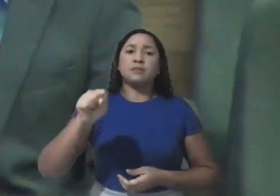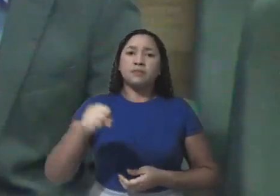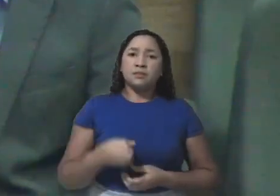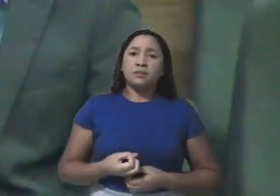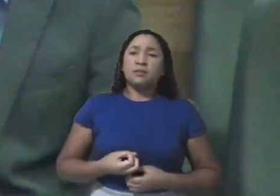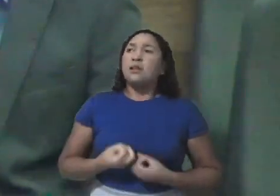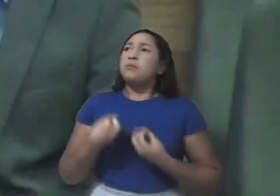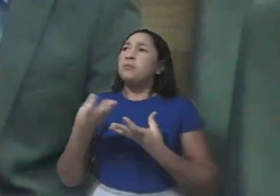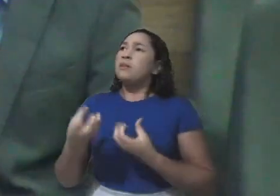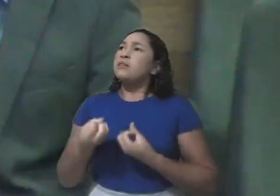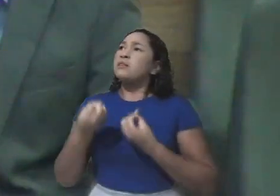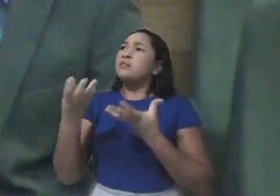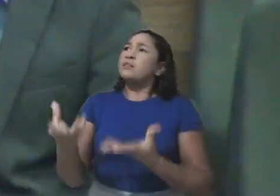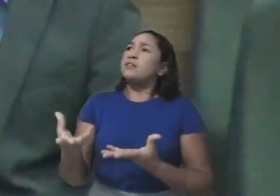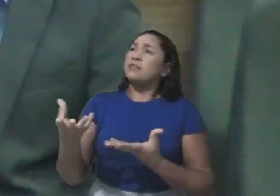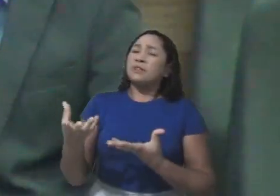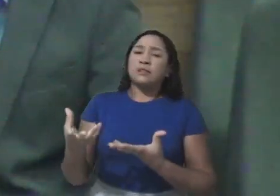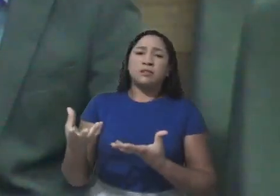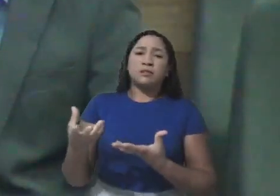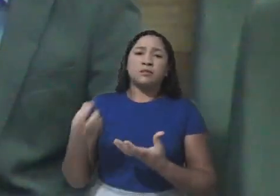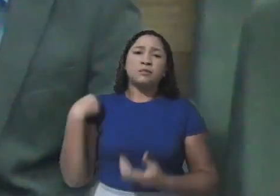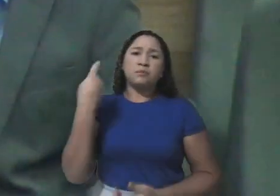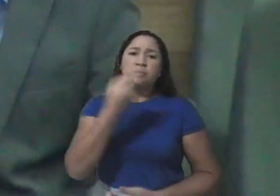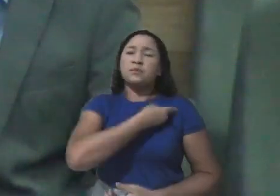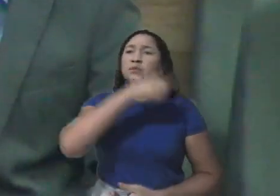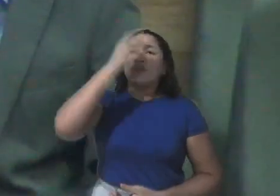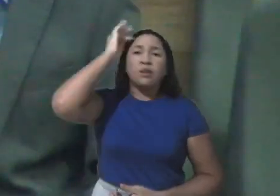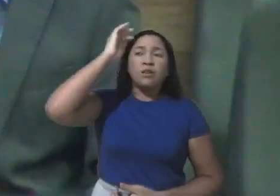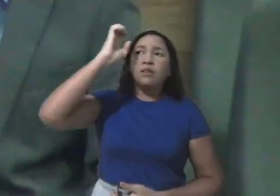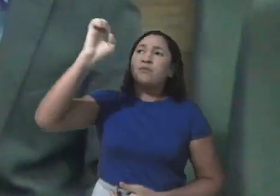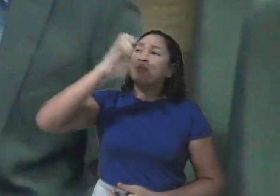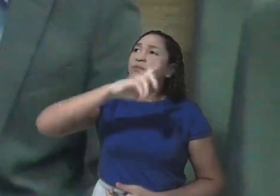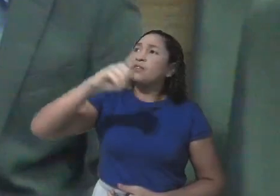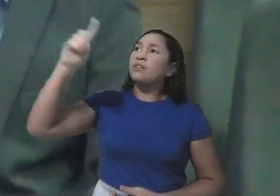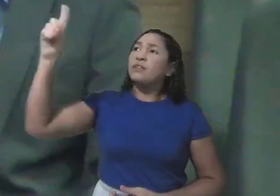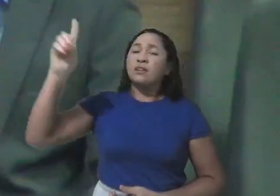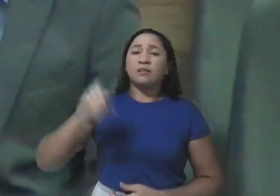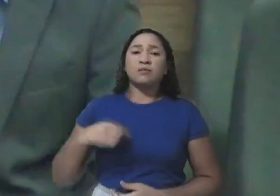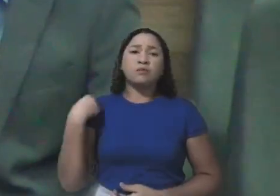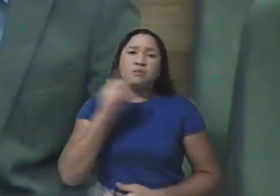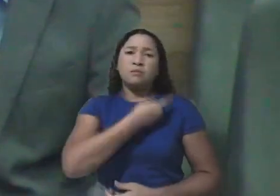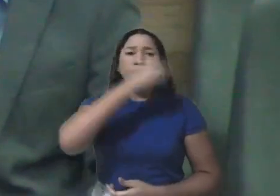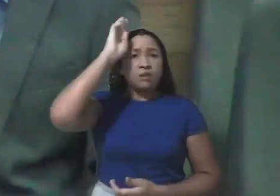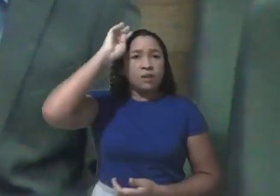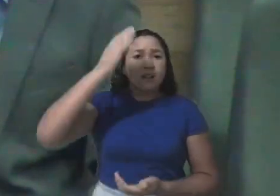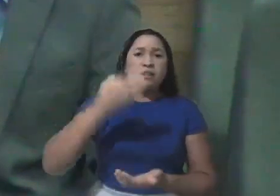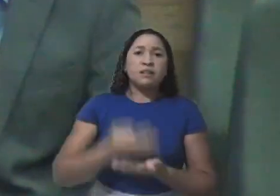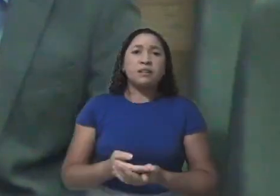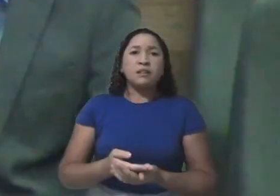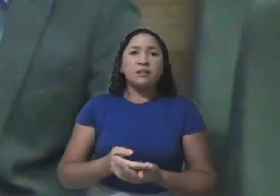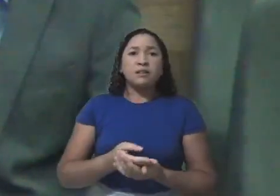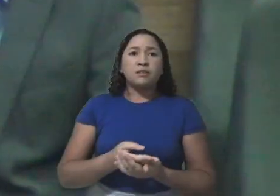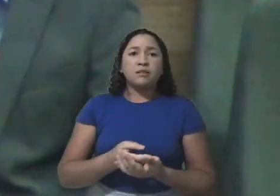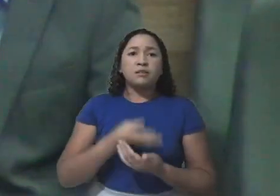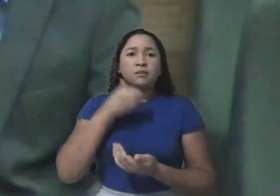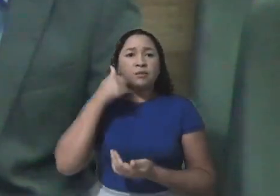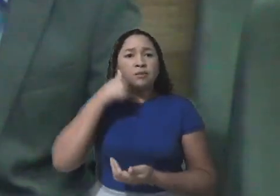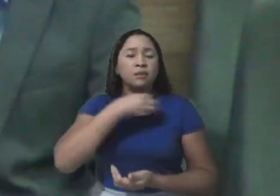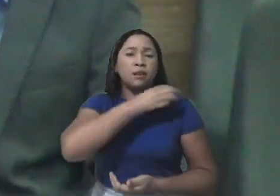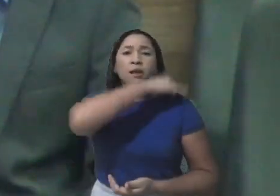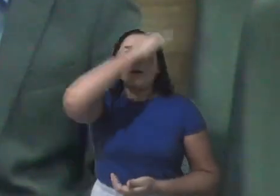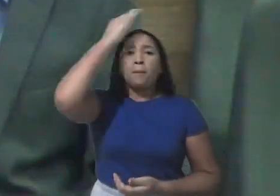Deus. Nós cremos que Maria é eternamente virgem? Não. Então, o nosso credo